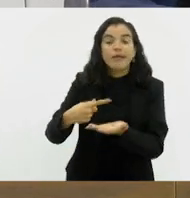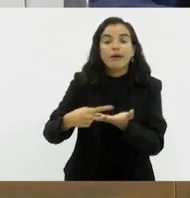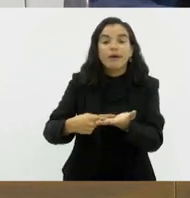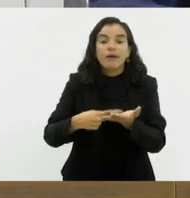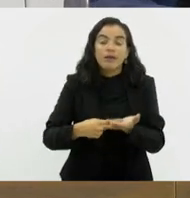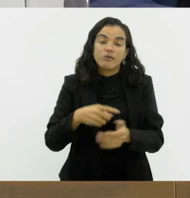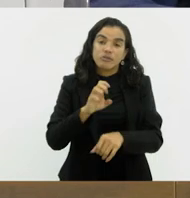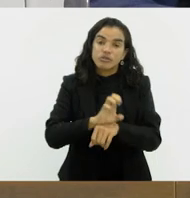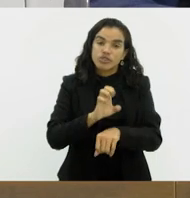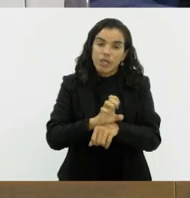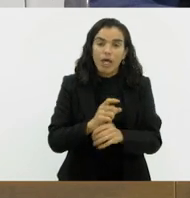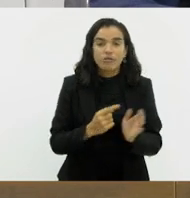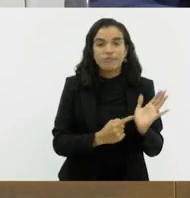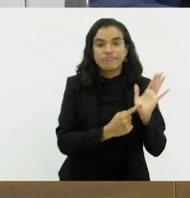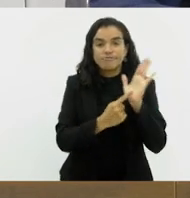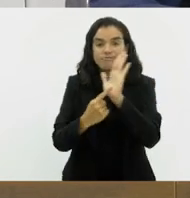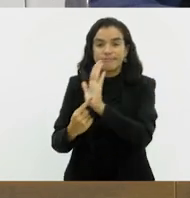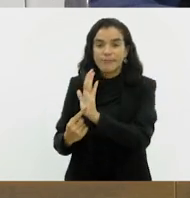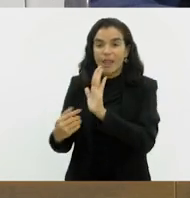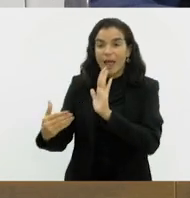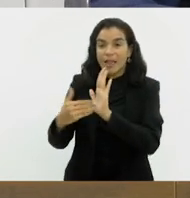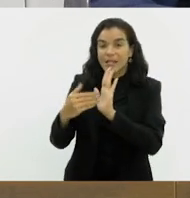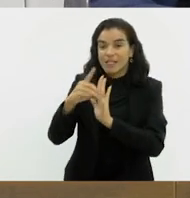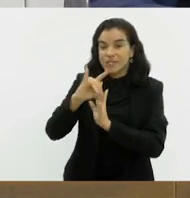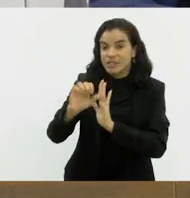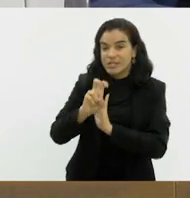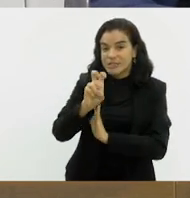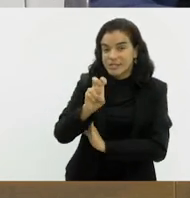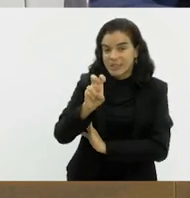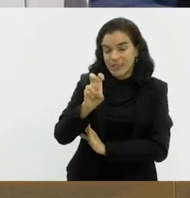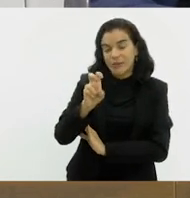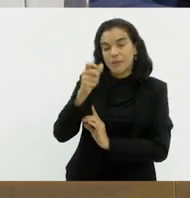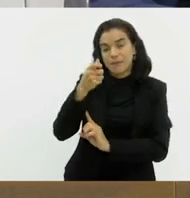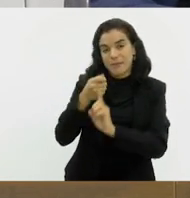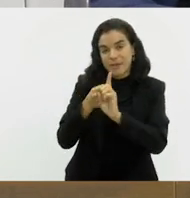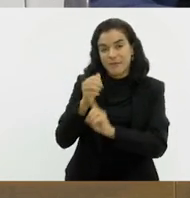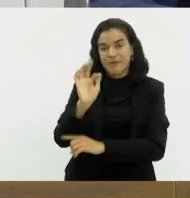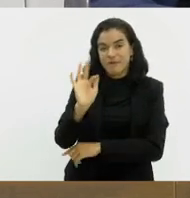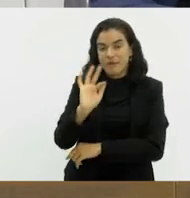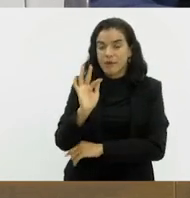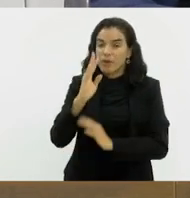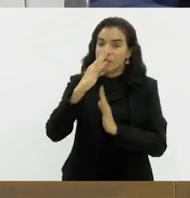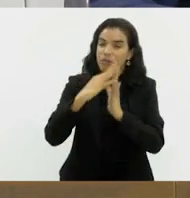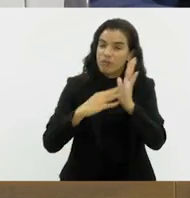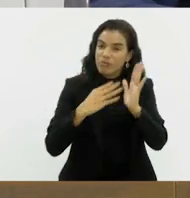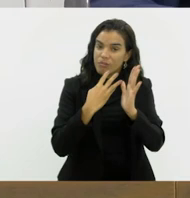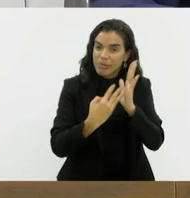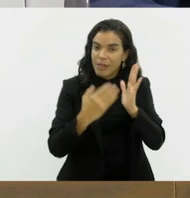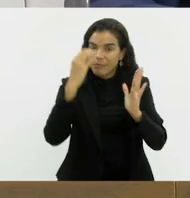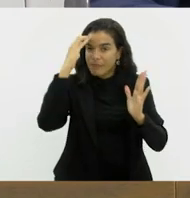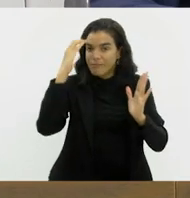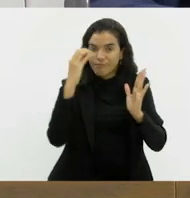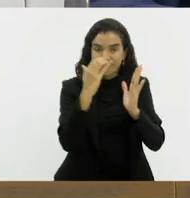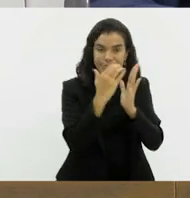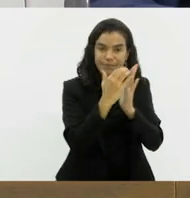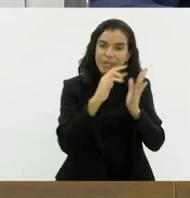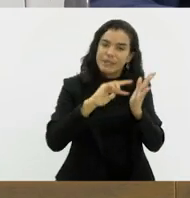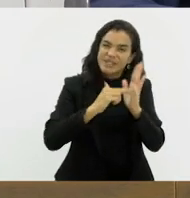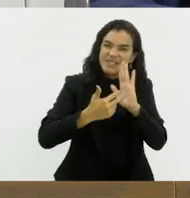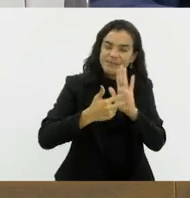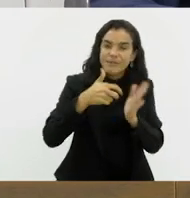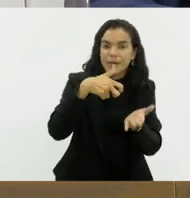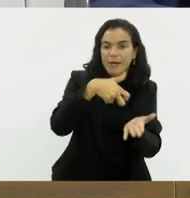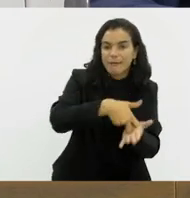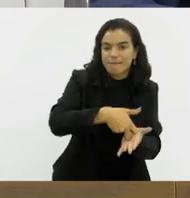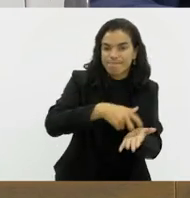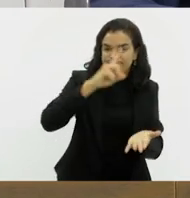Estado apresentaria, então, até o dia 5 de fevereiro, um plano para o cumprimento da condenação